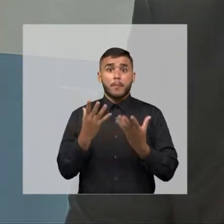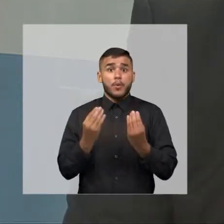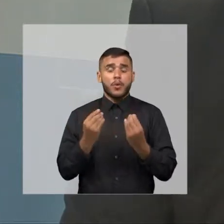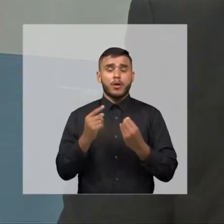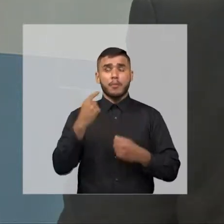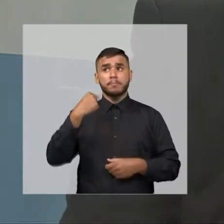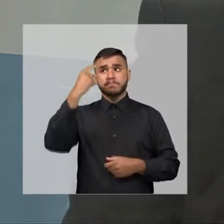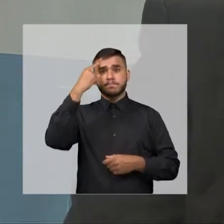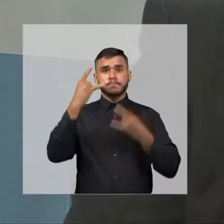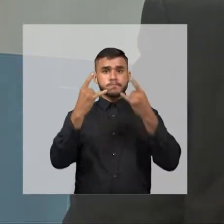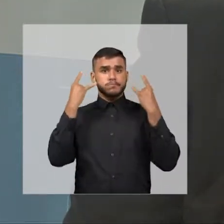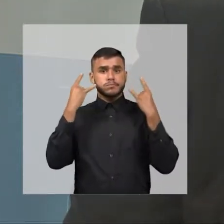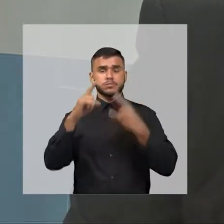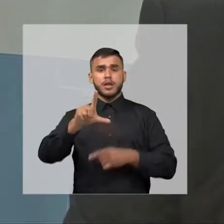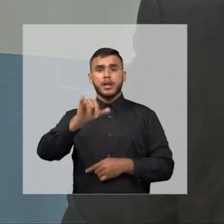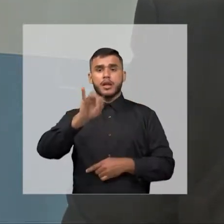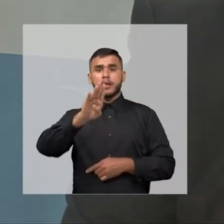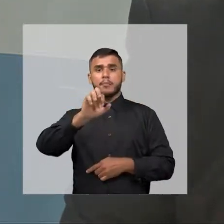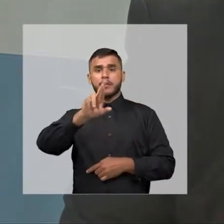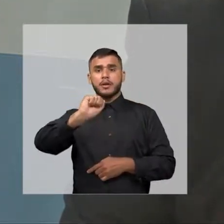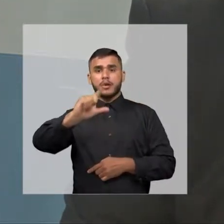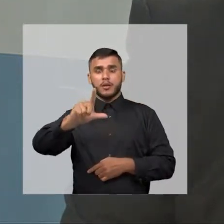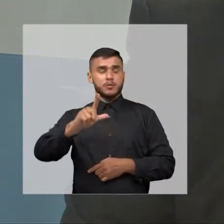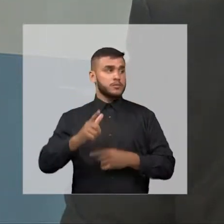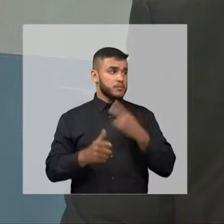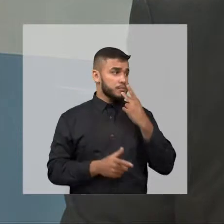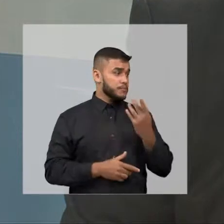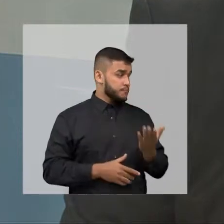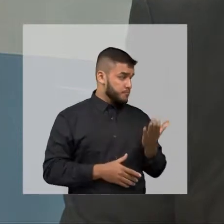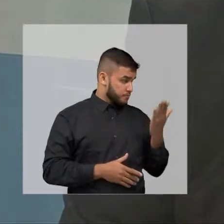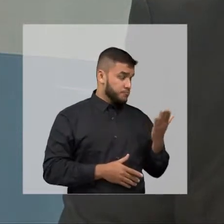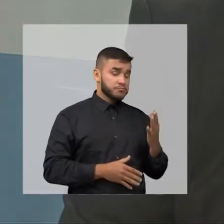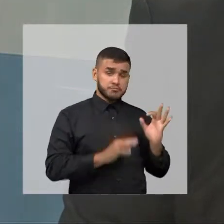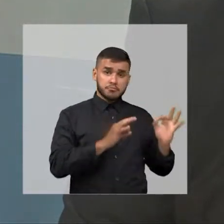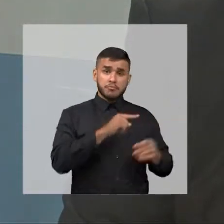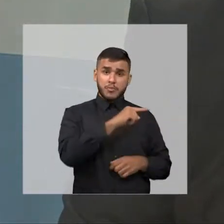ultraliberal. O pensamento da doutora Ciro deve ser igual ao do doutor Ciro, que